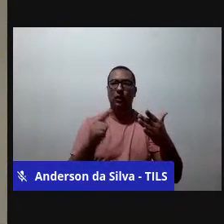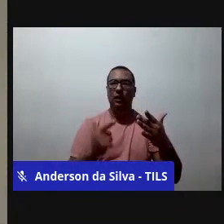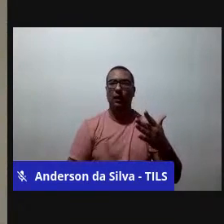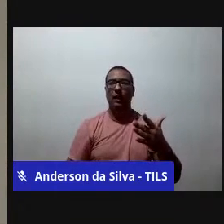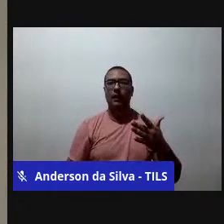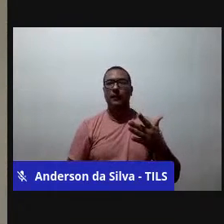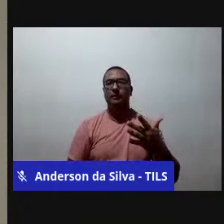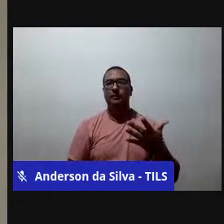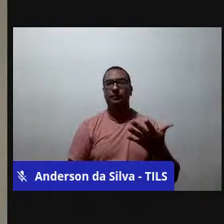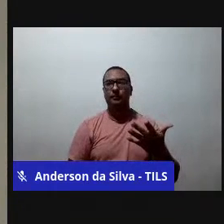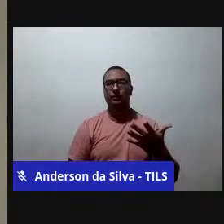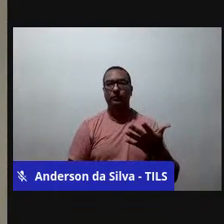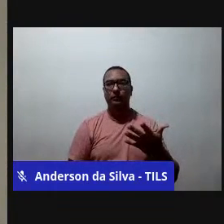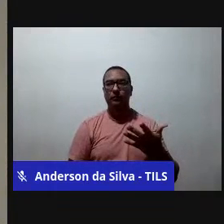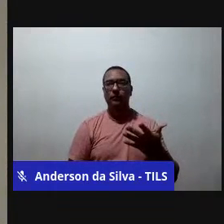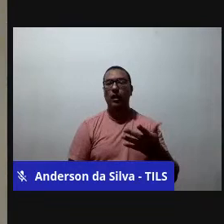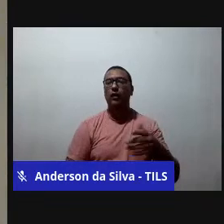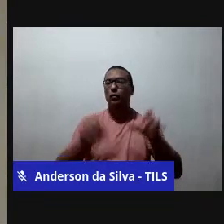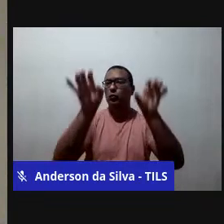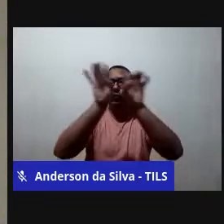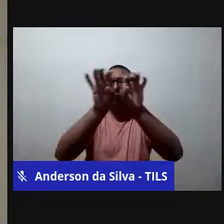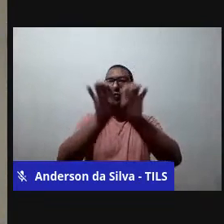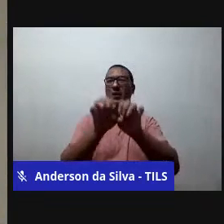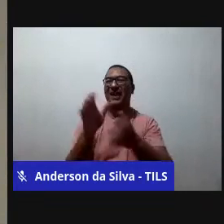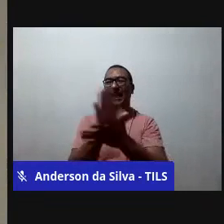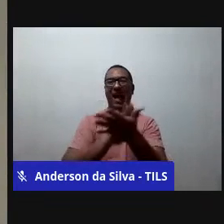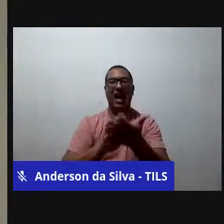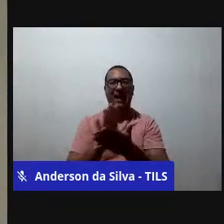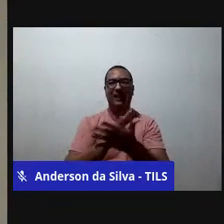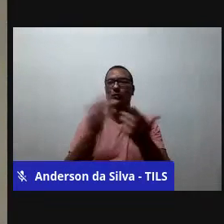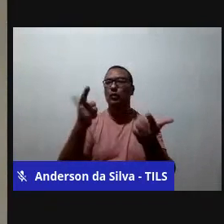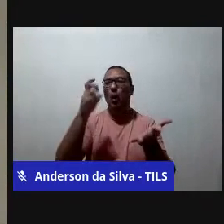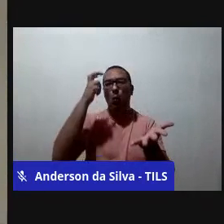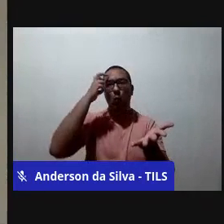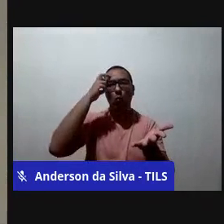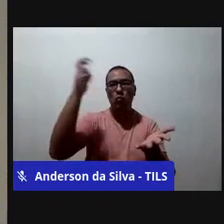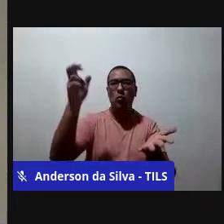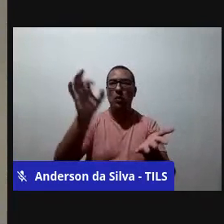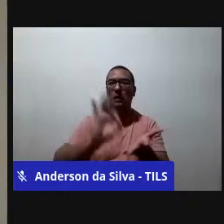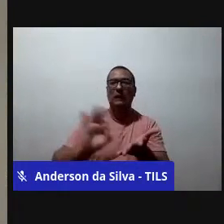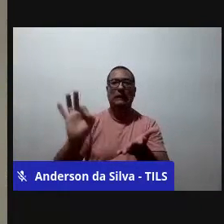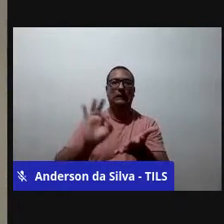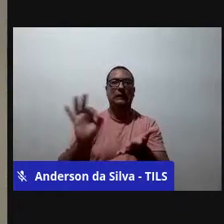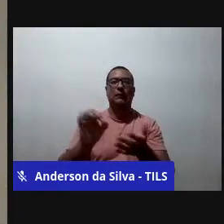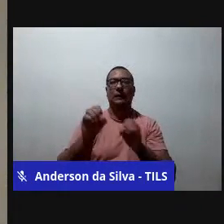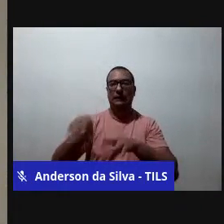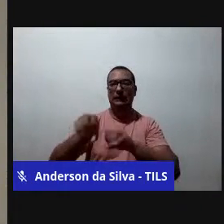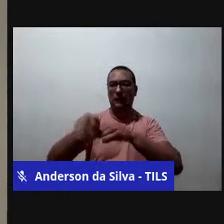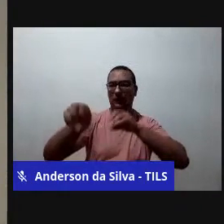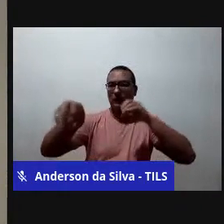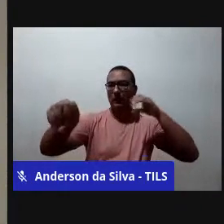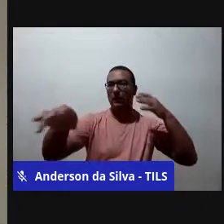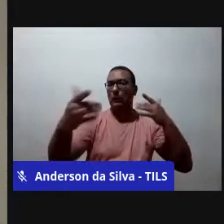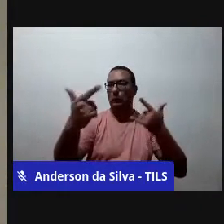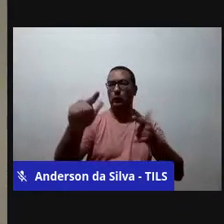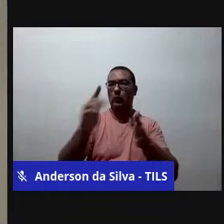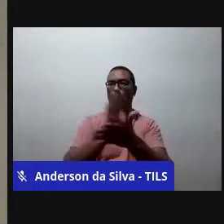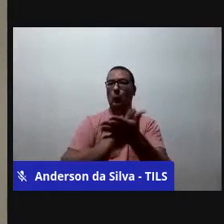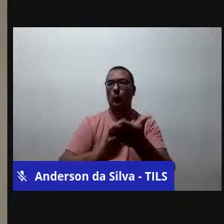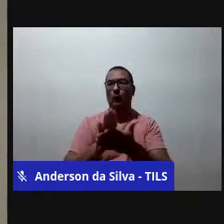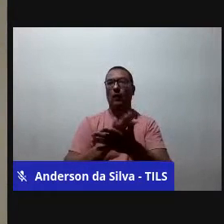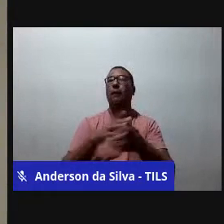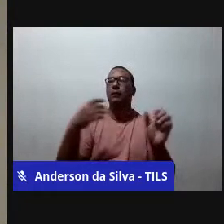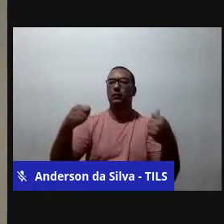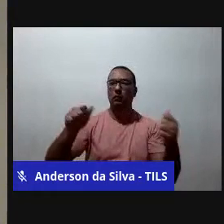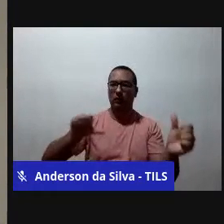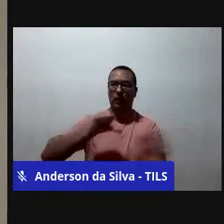eu diria, uma infraestrutura, não tinham uma cultura de ensino à distância, ensino remoto, tiveram que migrar.